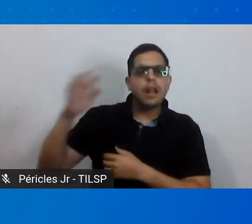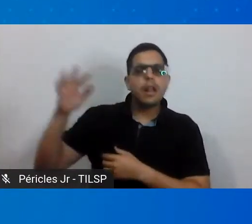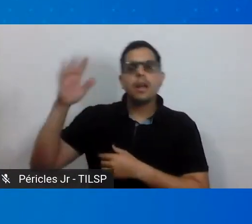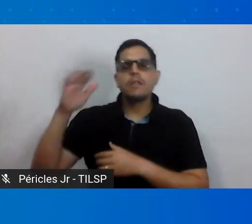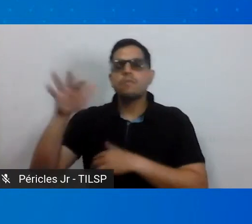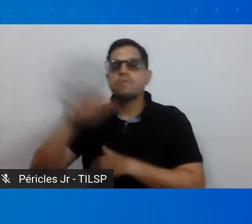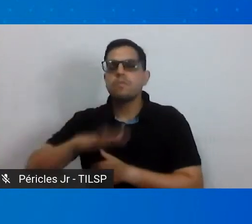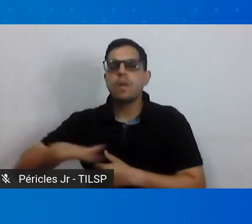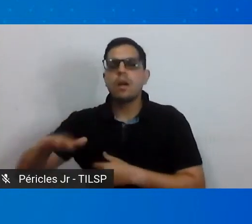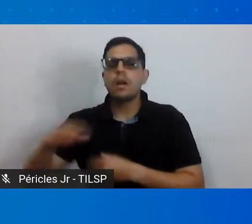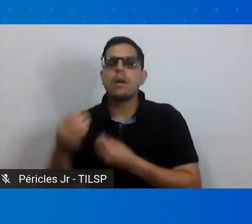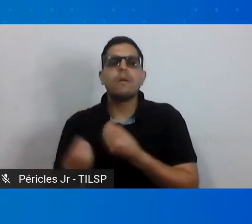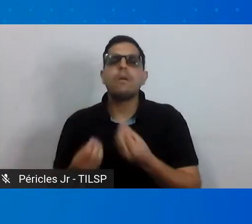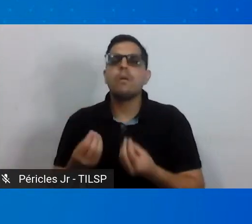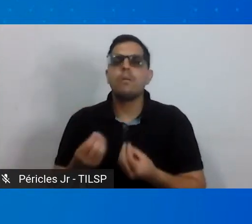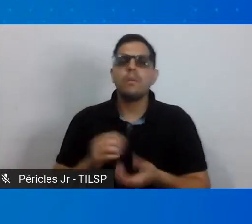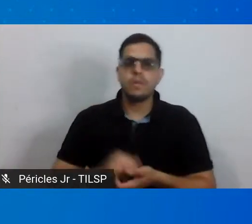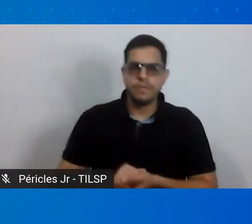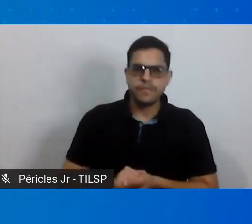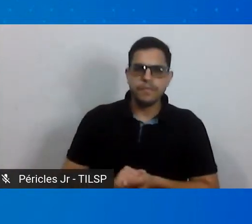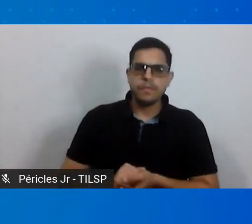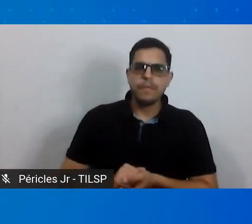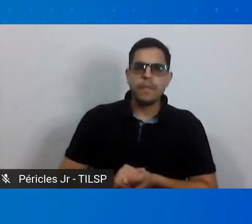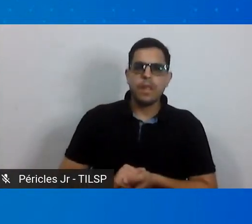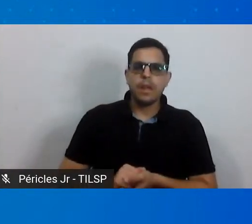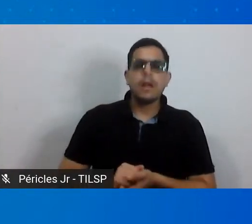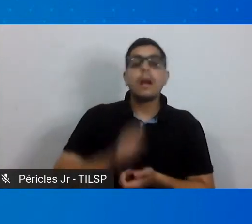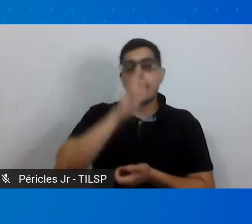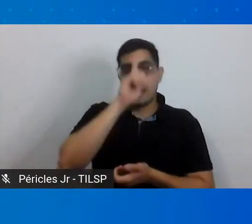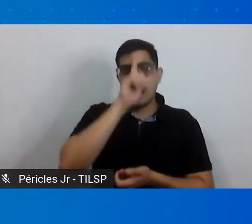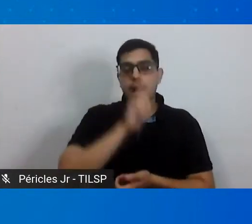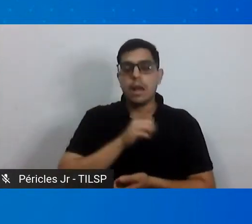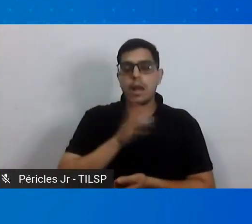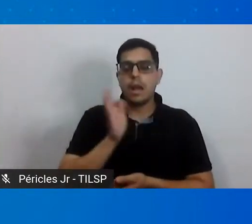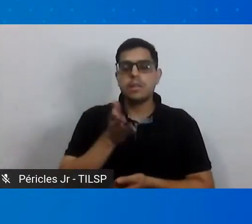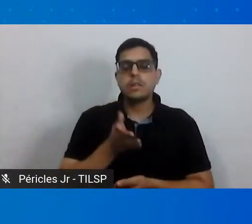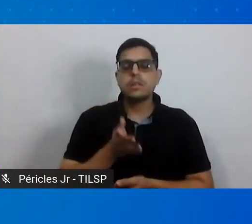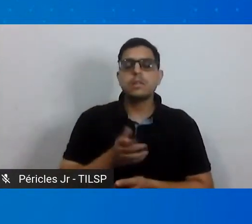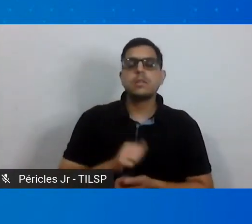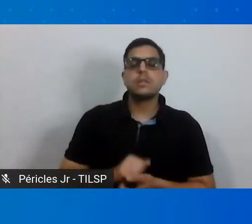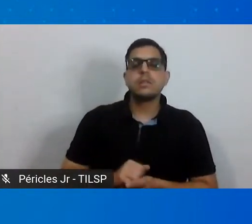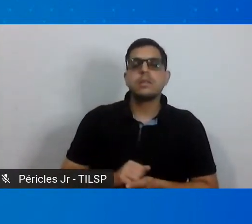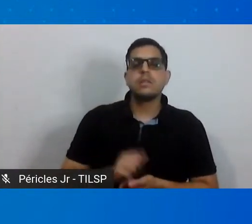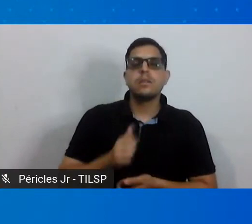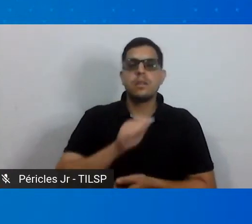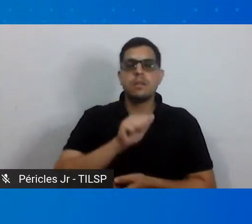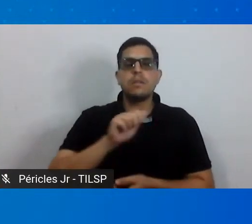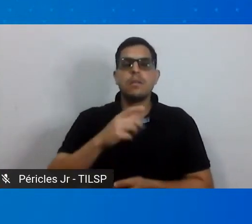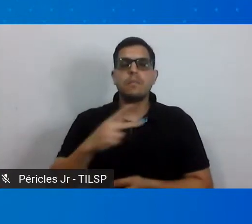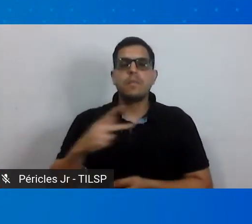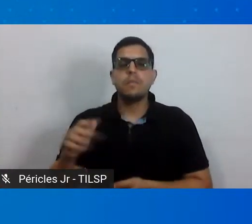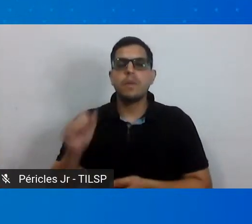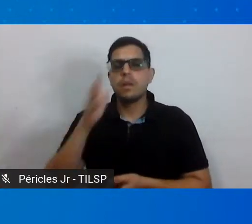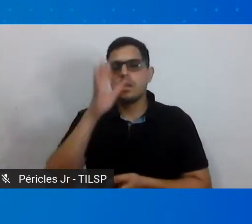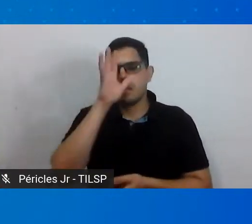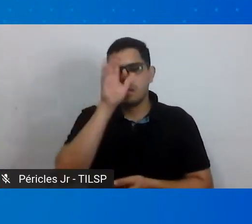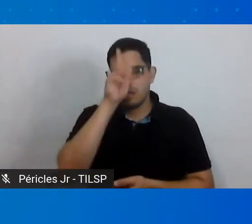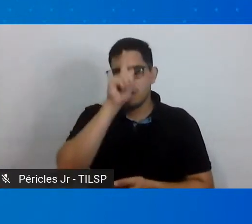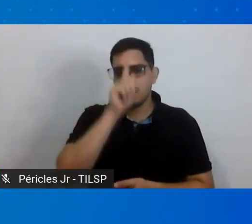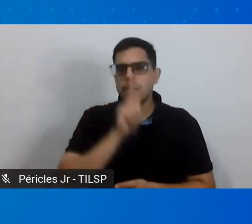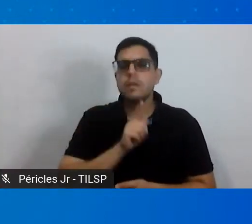ela possui ela é de gratuito Tem a parte quem desejar um uso mais